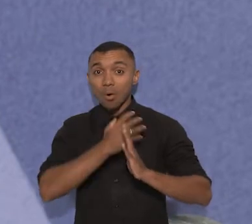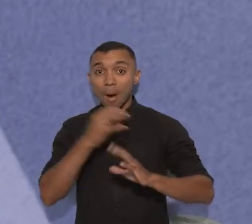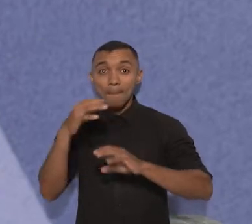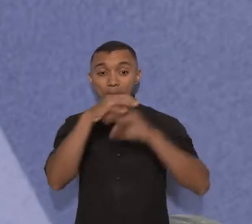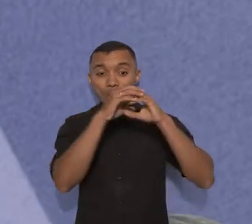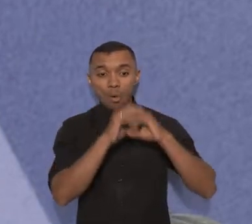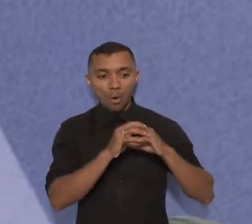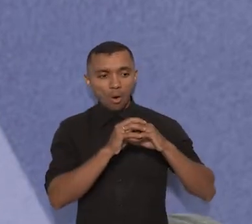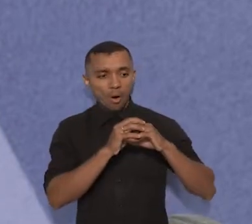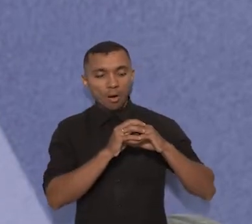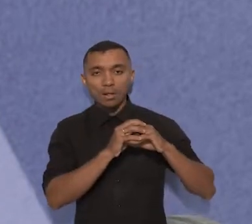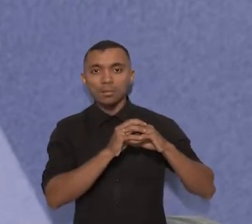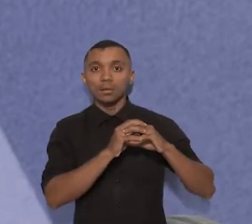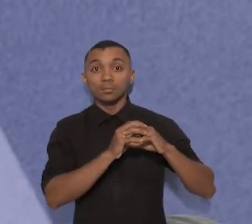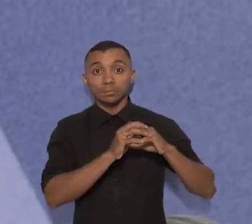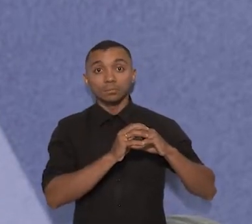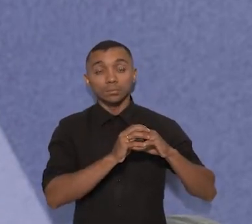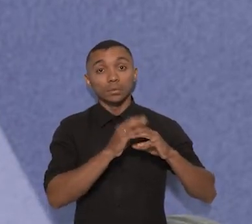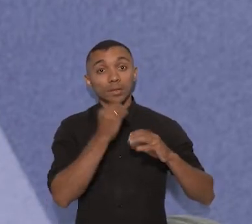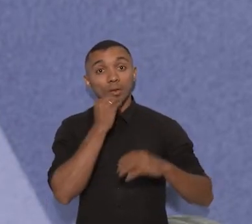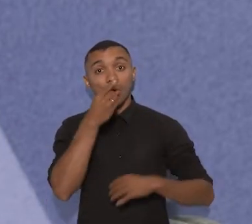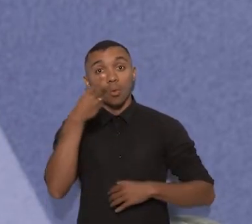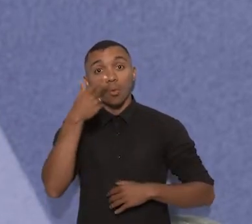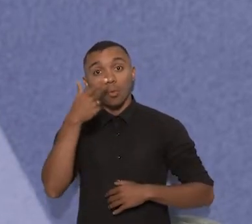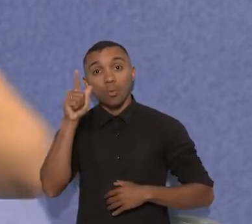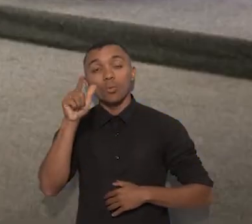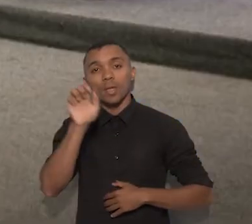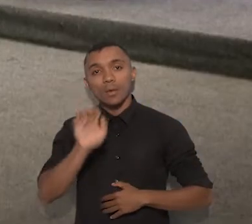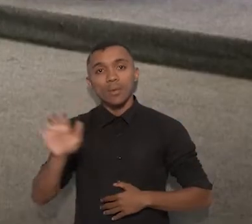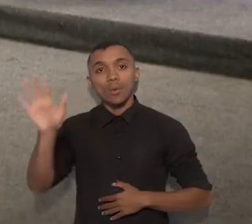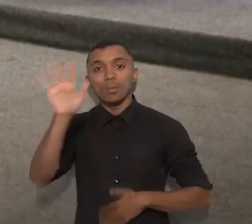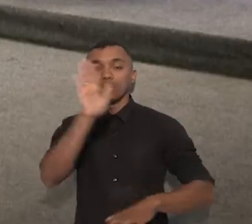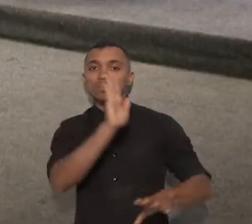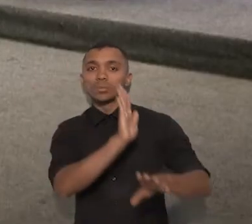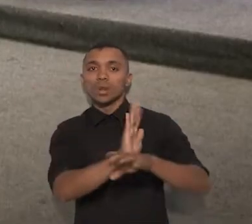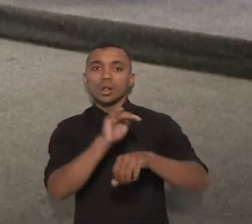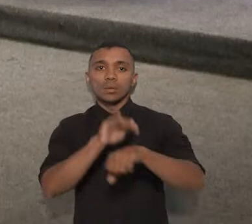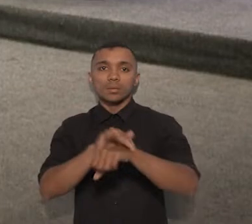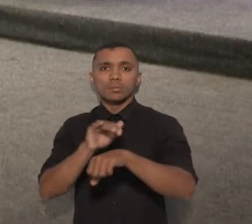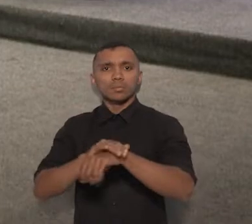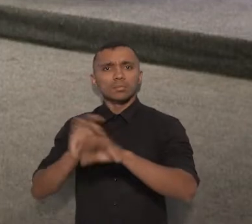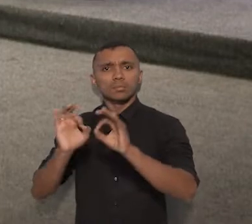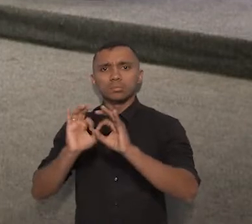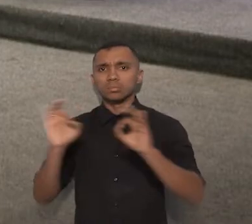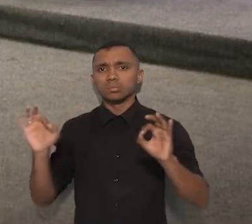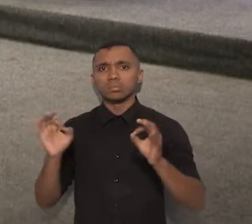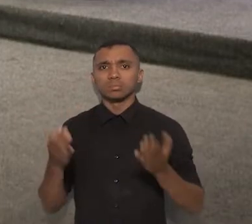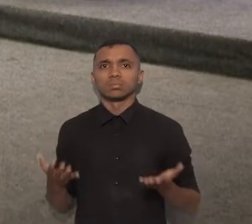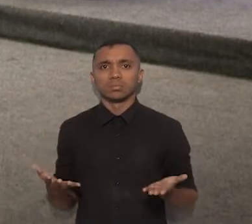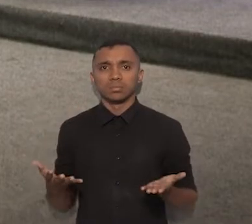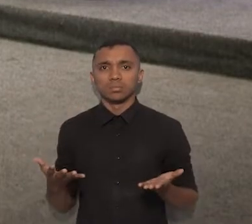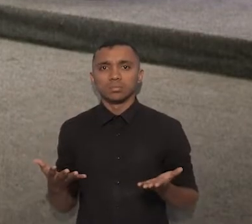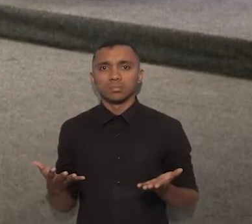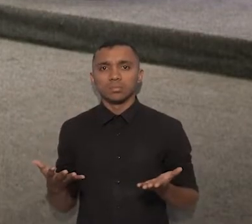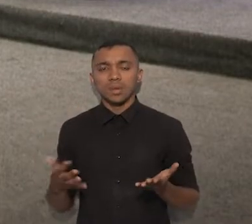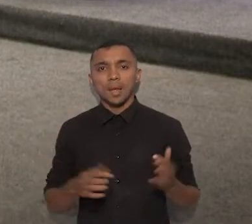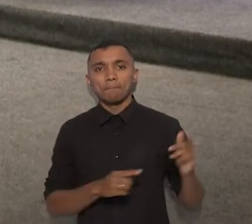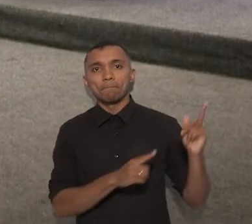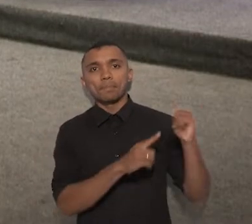jogando lá no Manchester City. Alguma dúvida? Não. Porque ele cria... Não, sem brincadeira. Ele cria, sei lá, 10 chances por